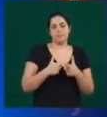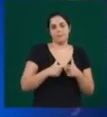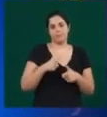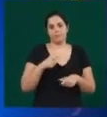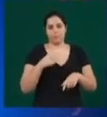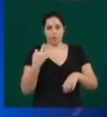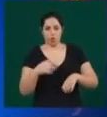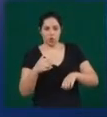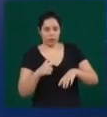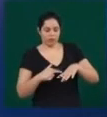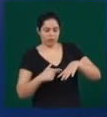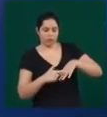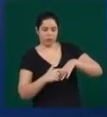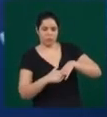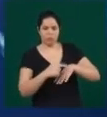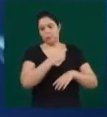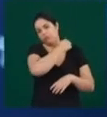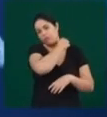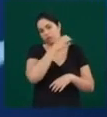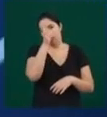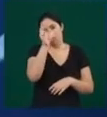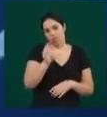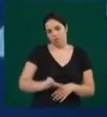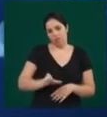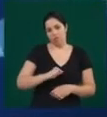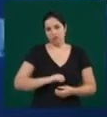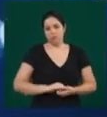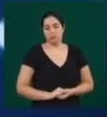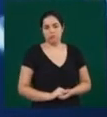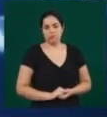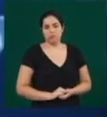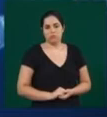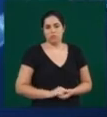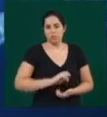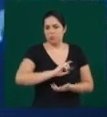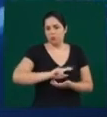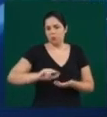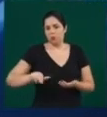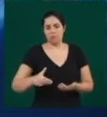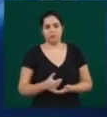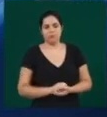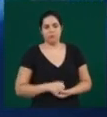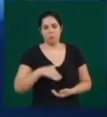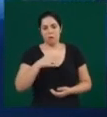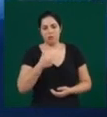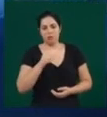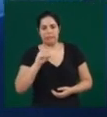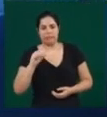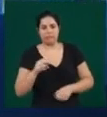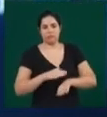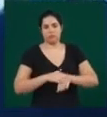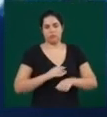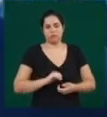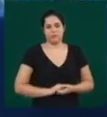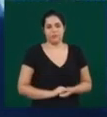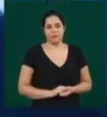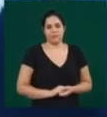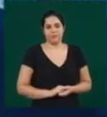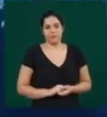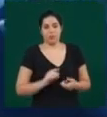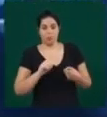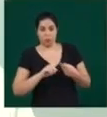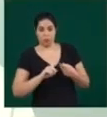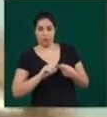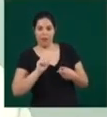músculos e na coluna. Segundo o Ministério da Saúde, são mais de 100 tipos de doenças reumáticas, entre elas artrite